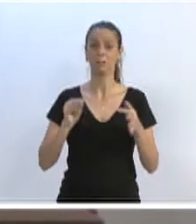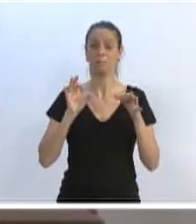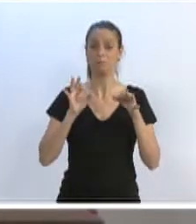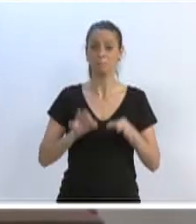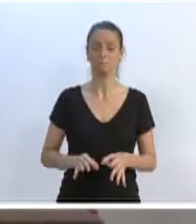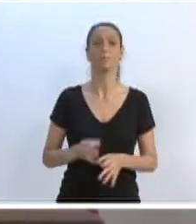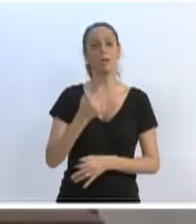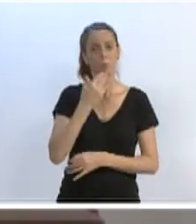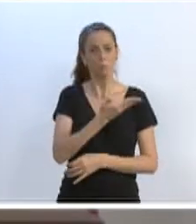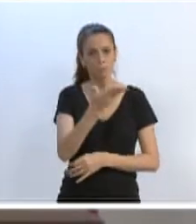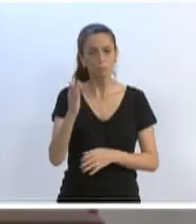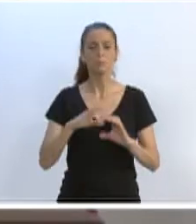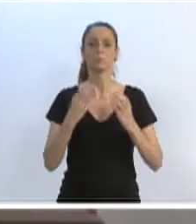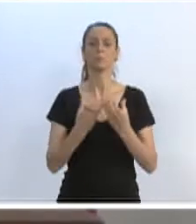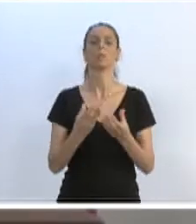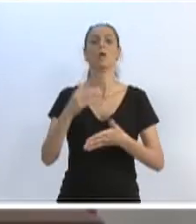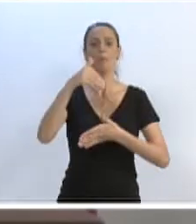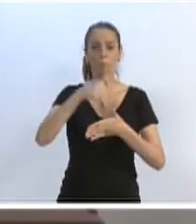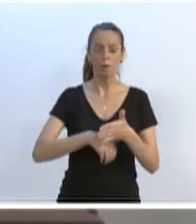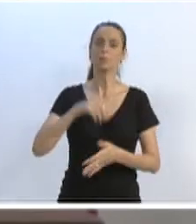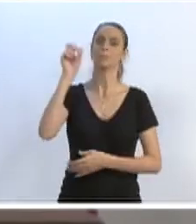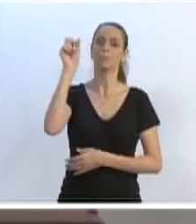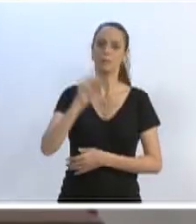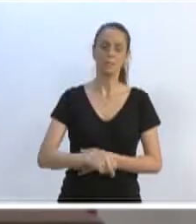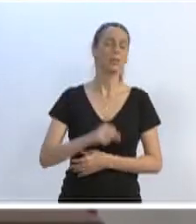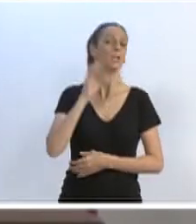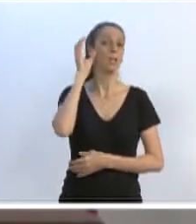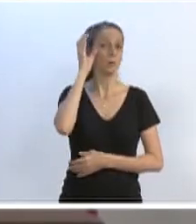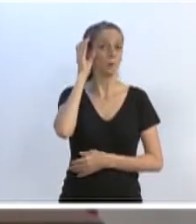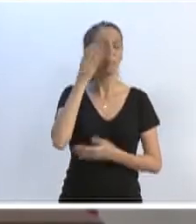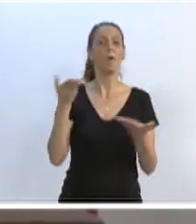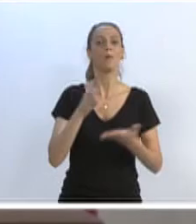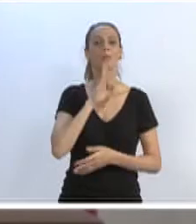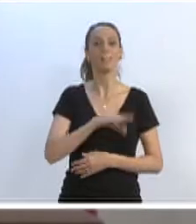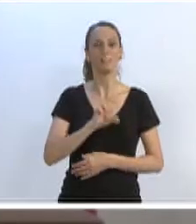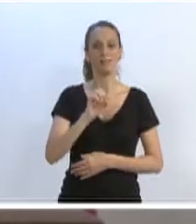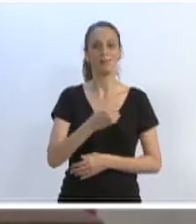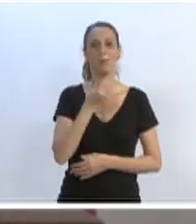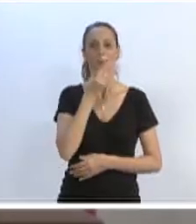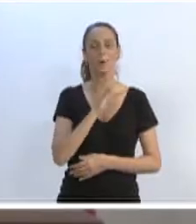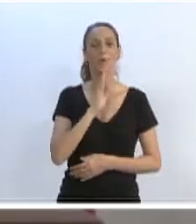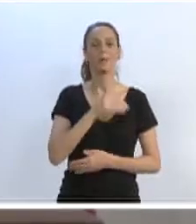à nossa comunidade. Votem sim, vote consciente. Serei nessa tarde. Muito boa tarde a todos.